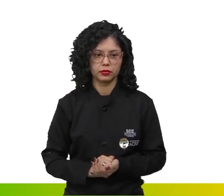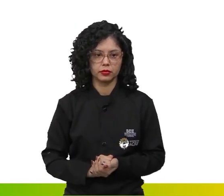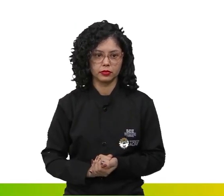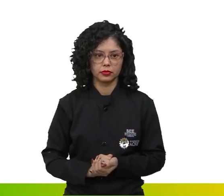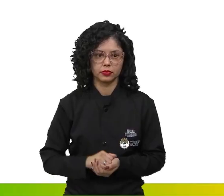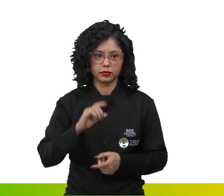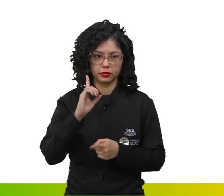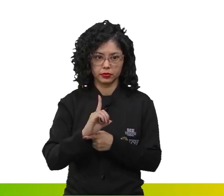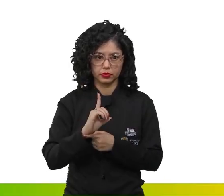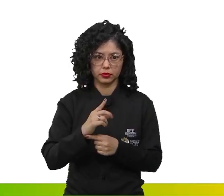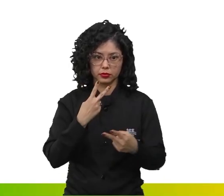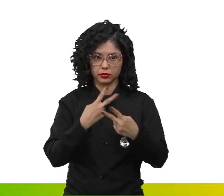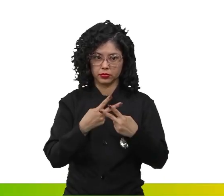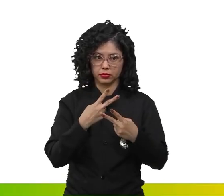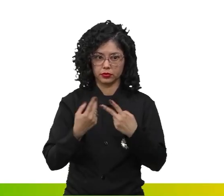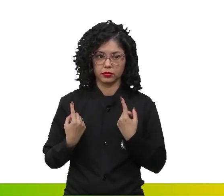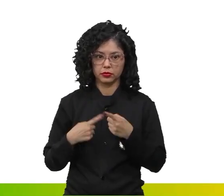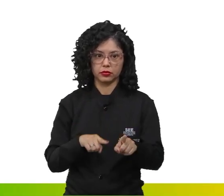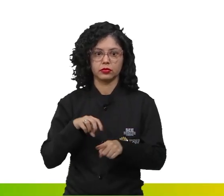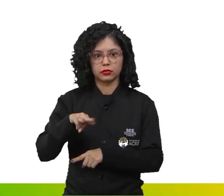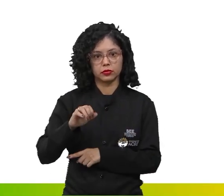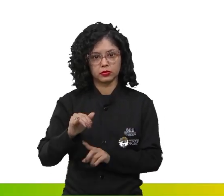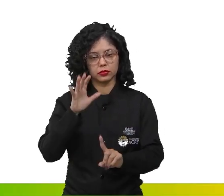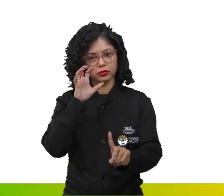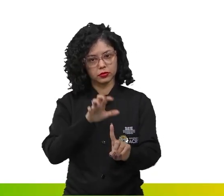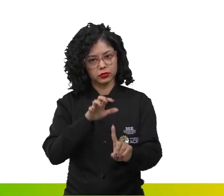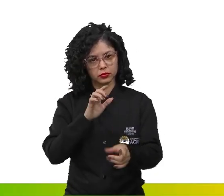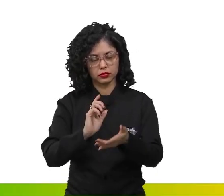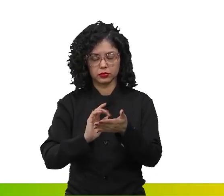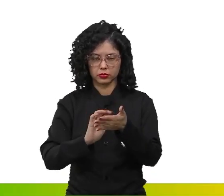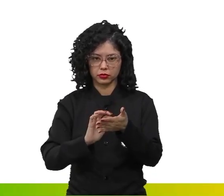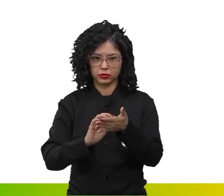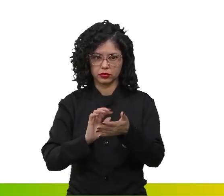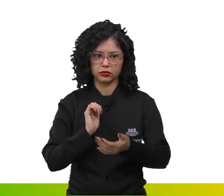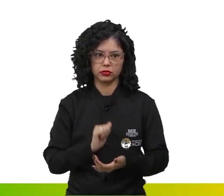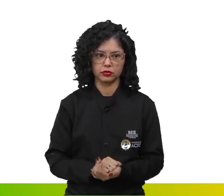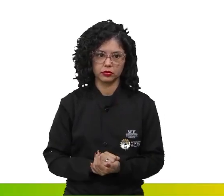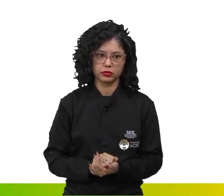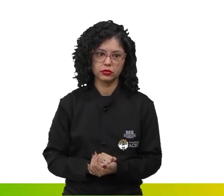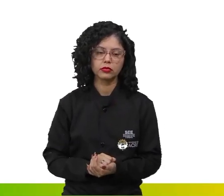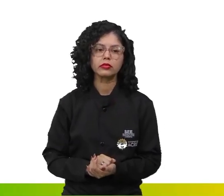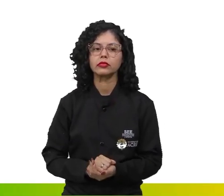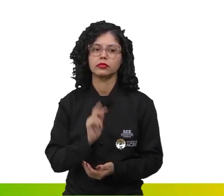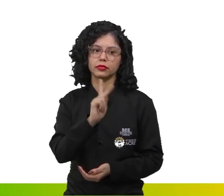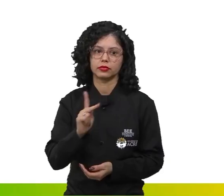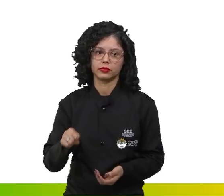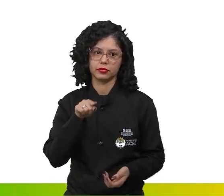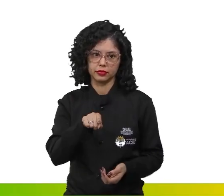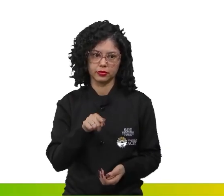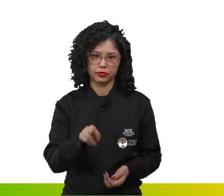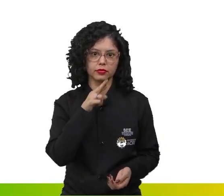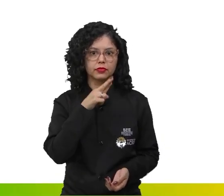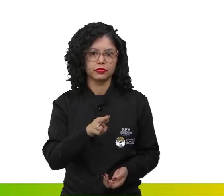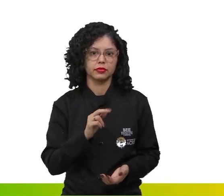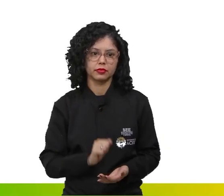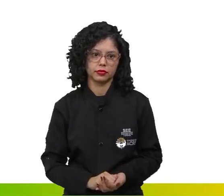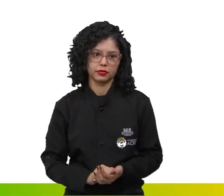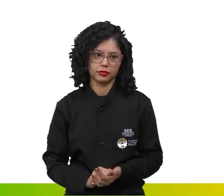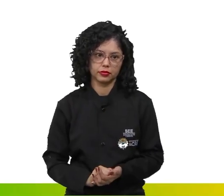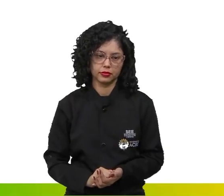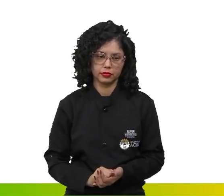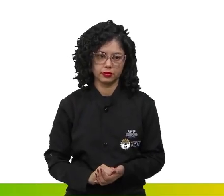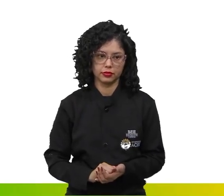D, hashtags, desafios, memes e influenciadores digitais. Epa, professor, essa aqui é a minha assertiva